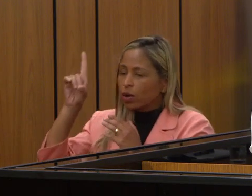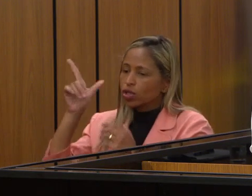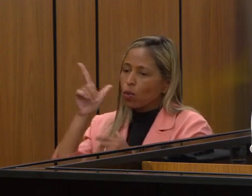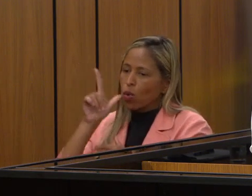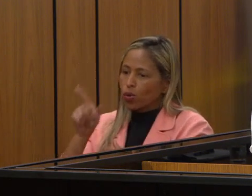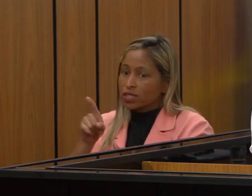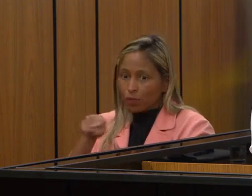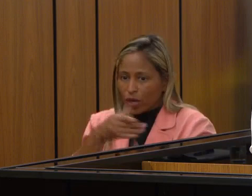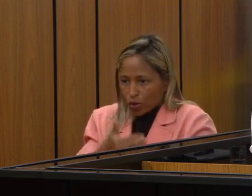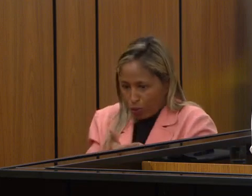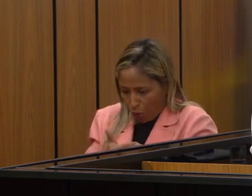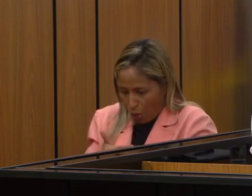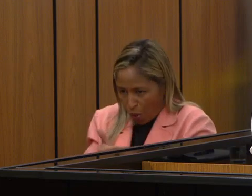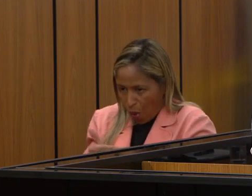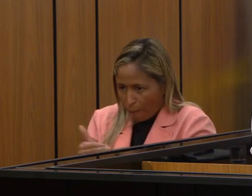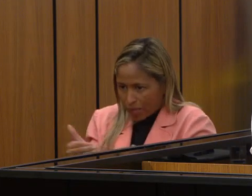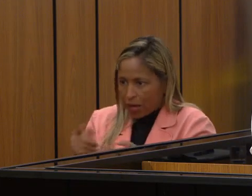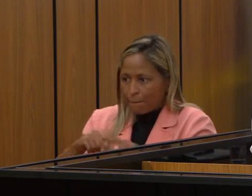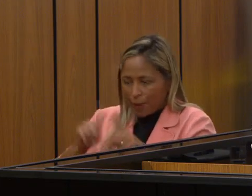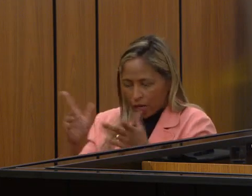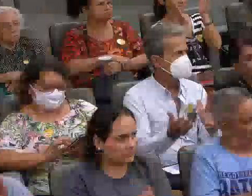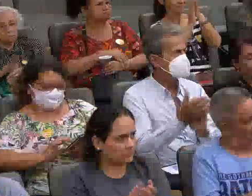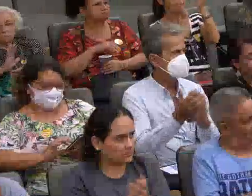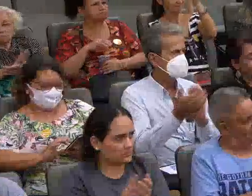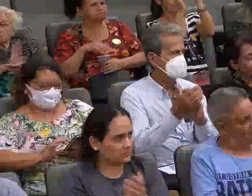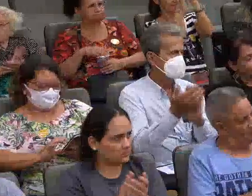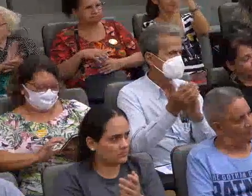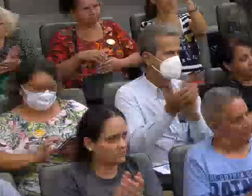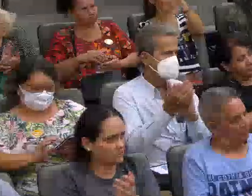batalha ela só tá começando Mas nós vamos conseguir